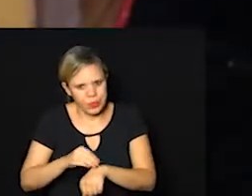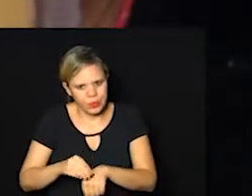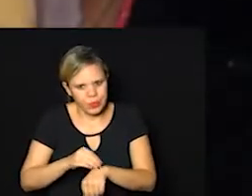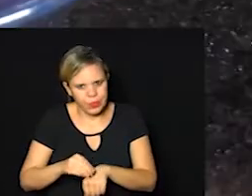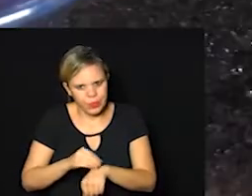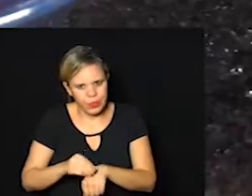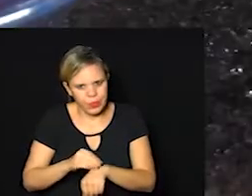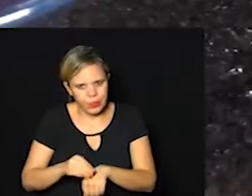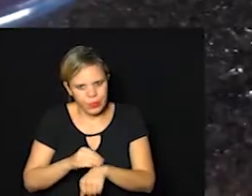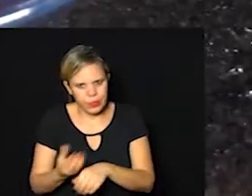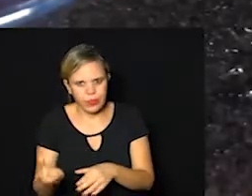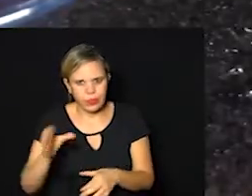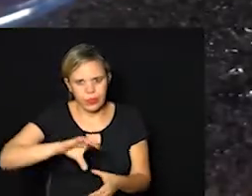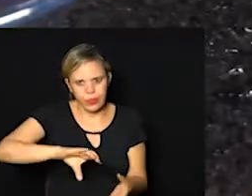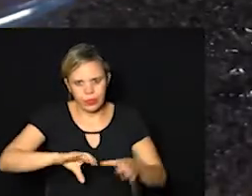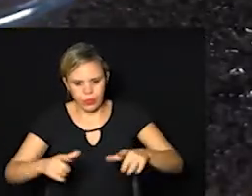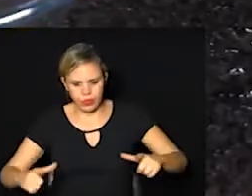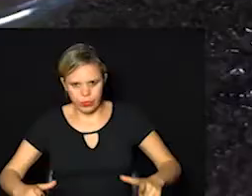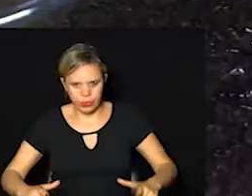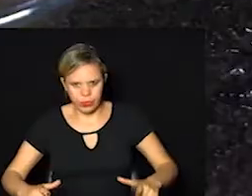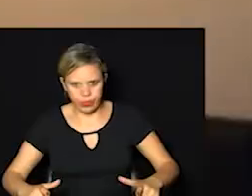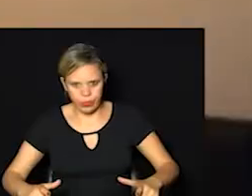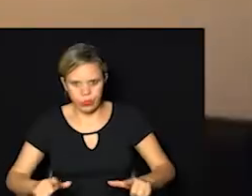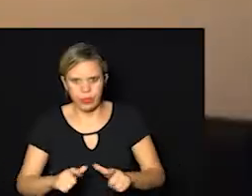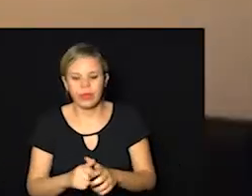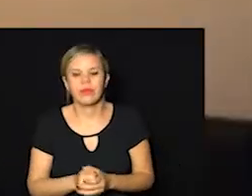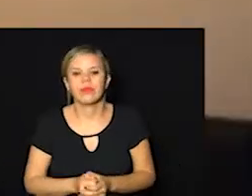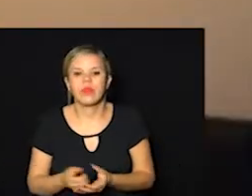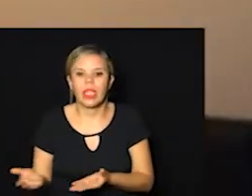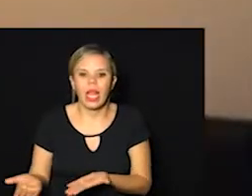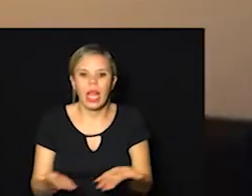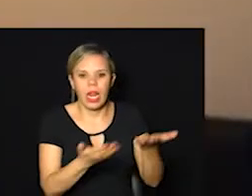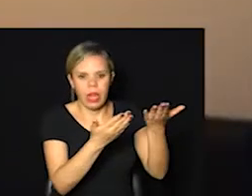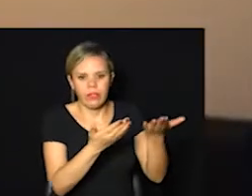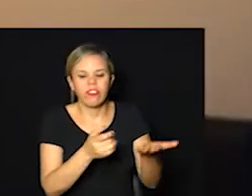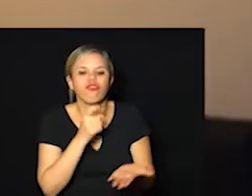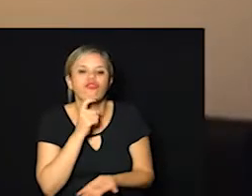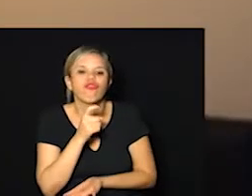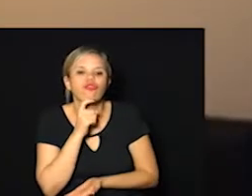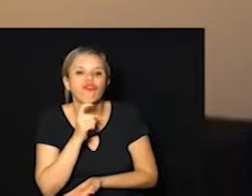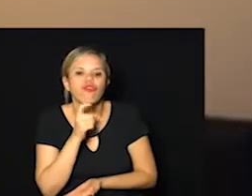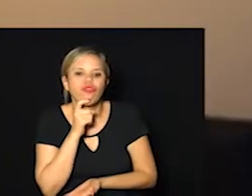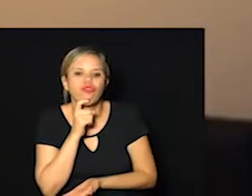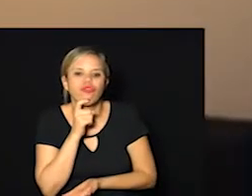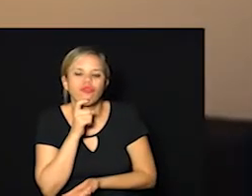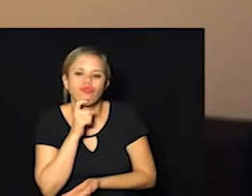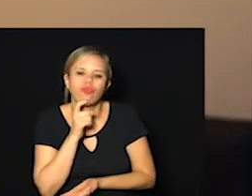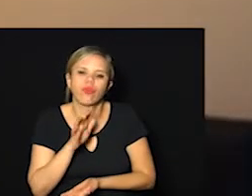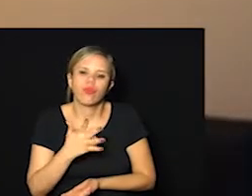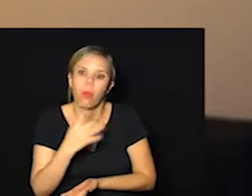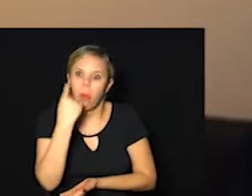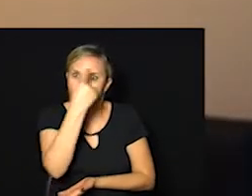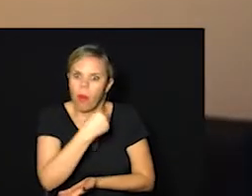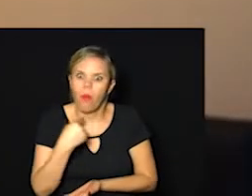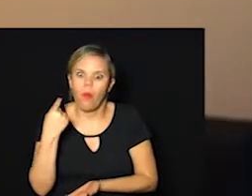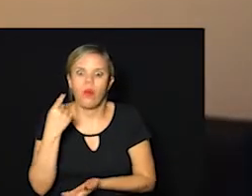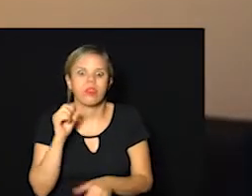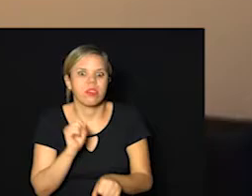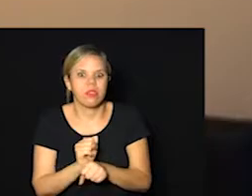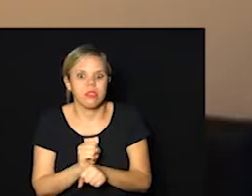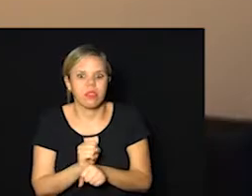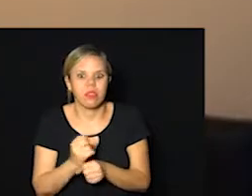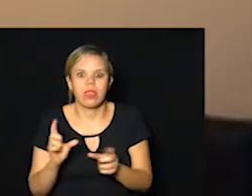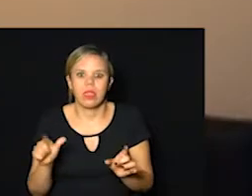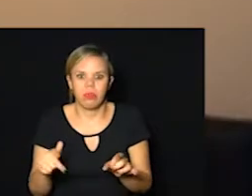leite. Aí você vai colocar numa travessa maior e levar para a geladeira no mínimo 1 hora. Você